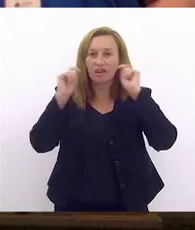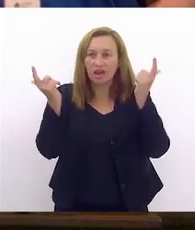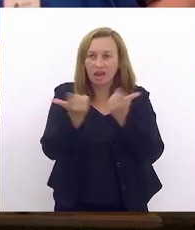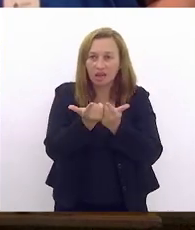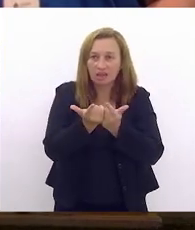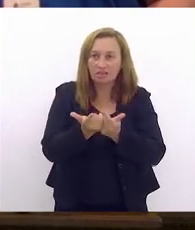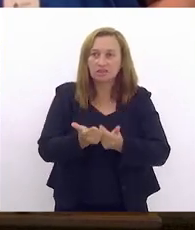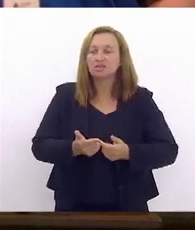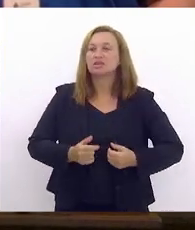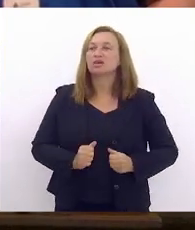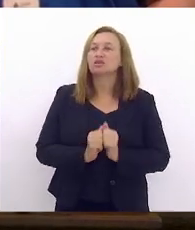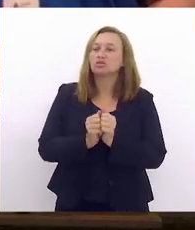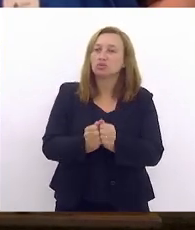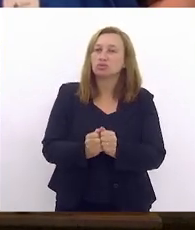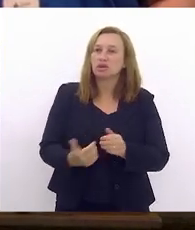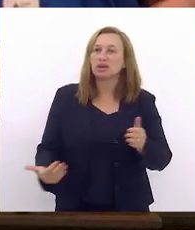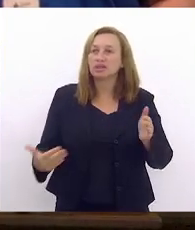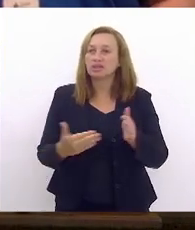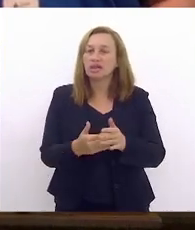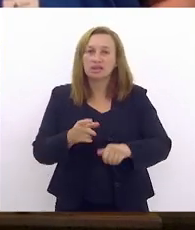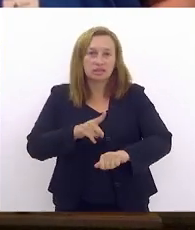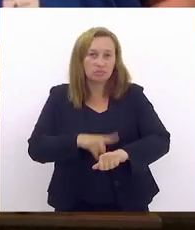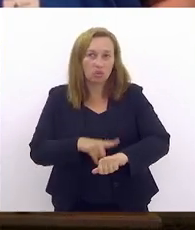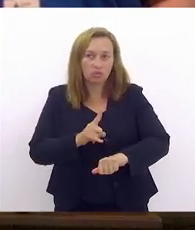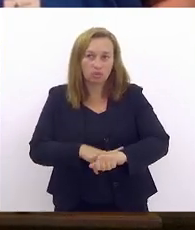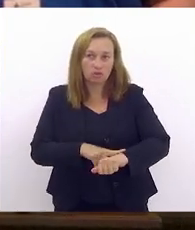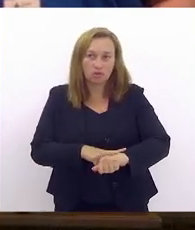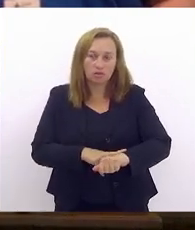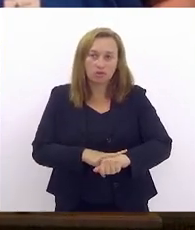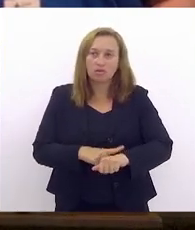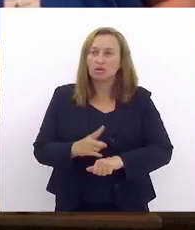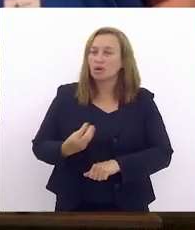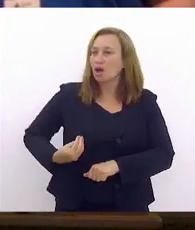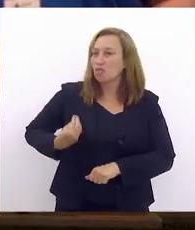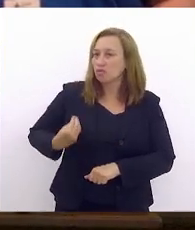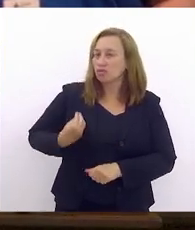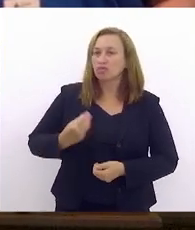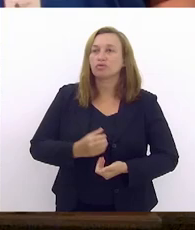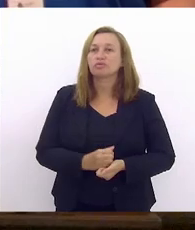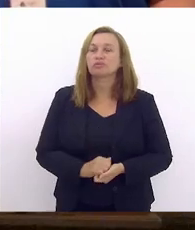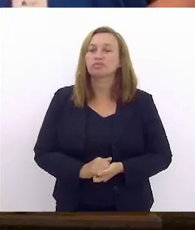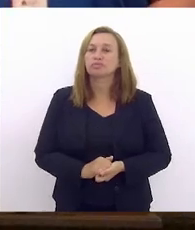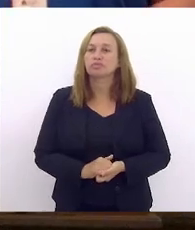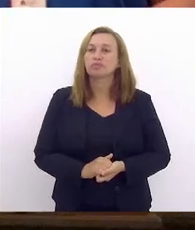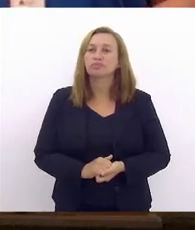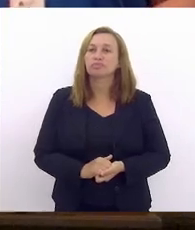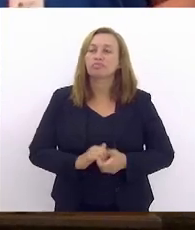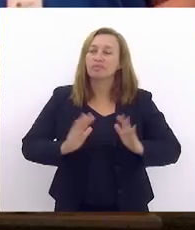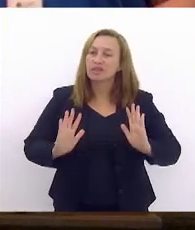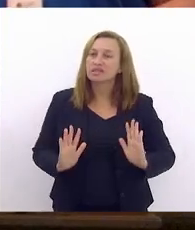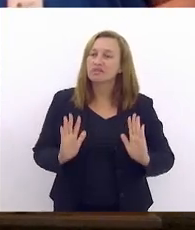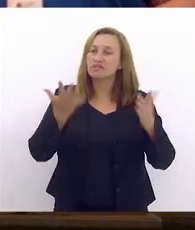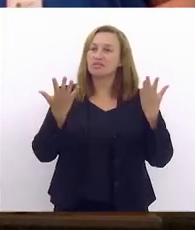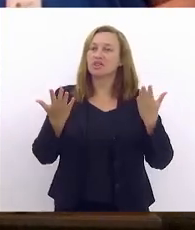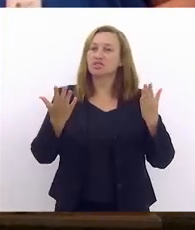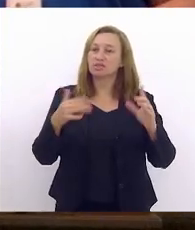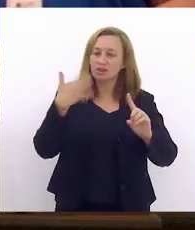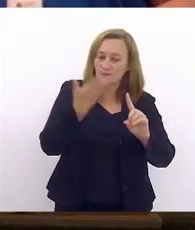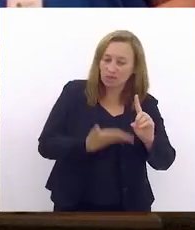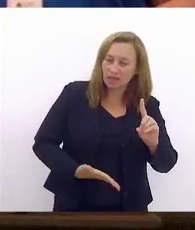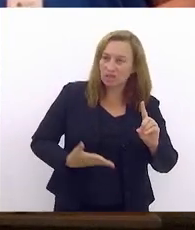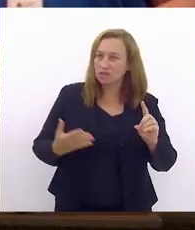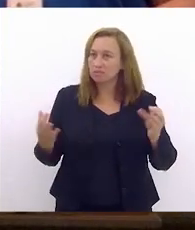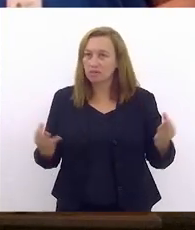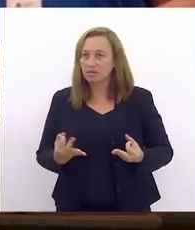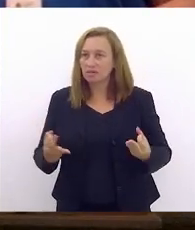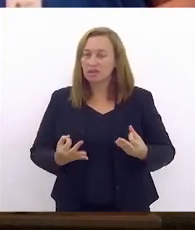estar conosco até esse momento, no ar ao vivo, participando dessa bela homenagem. Agradeço a